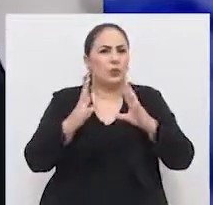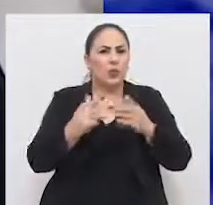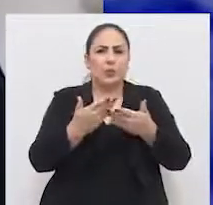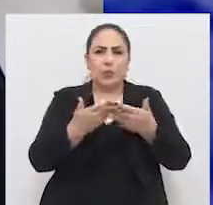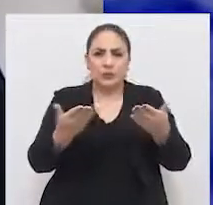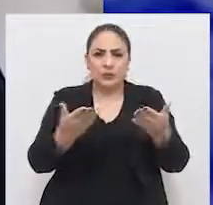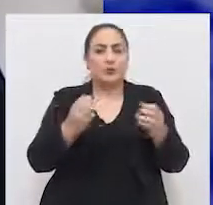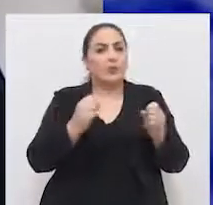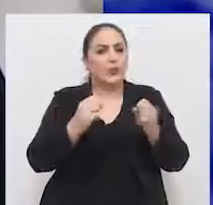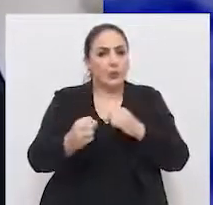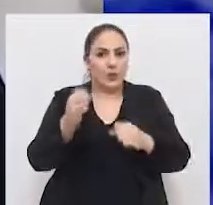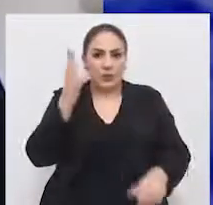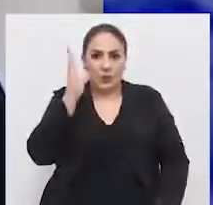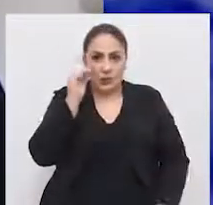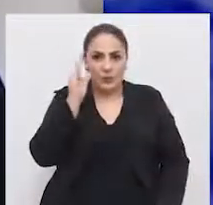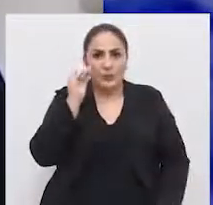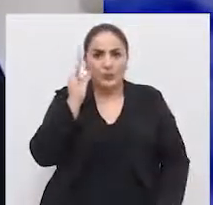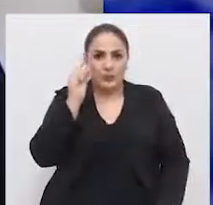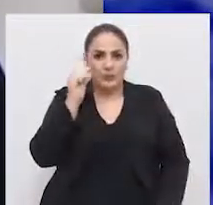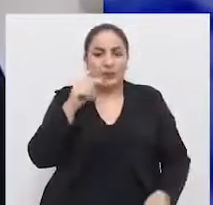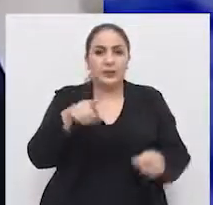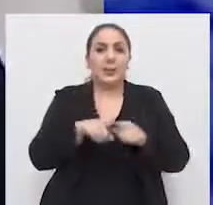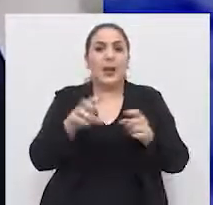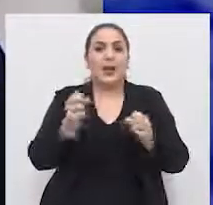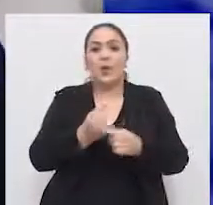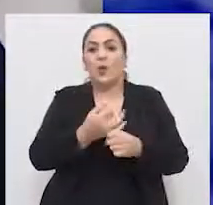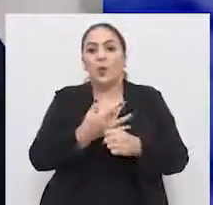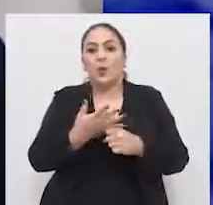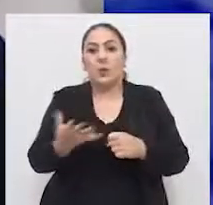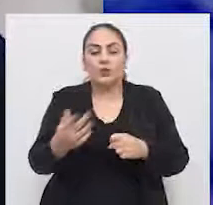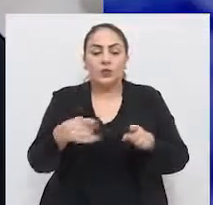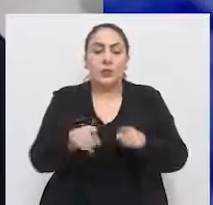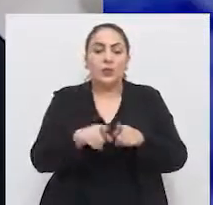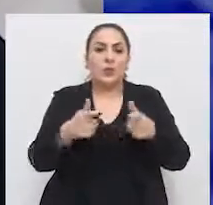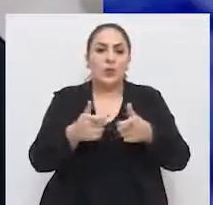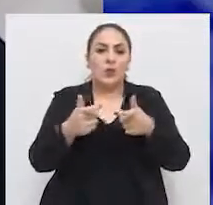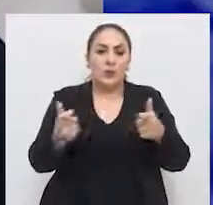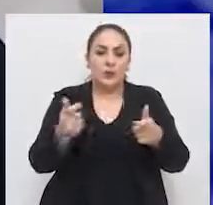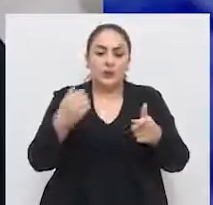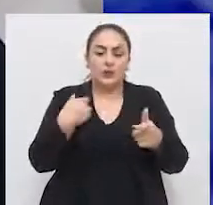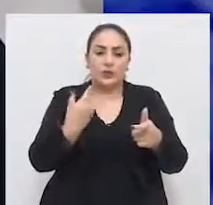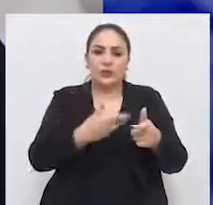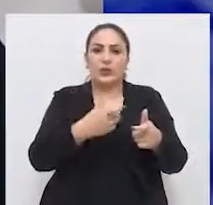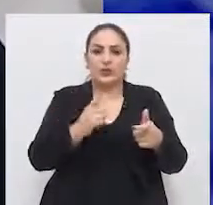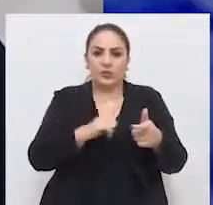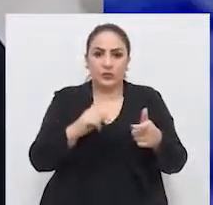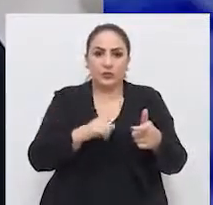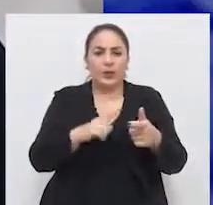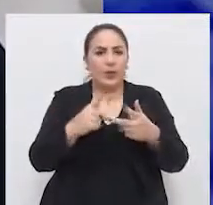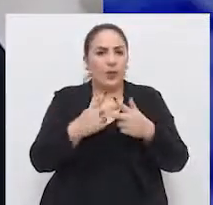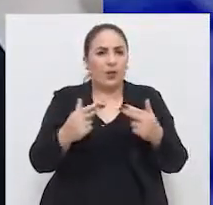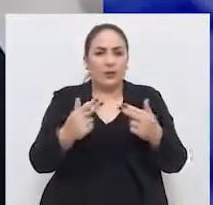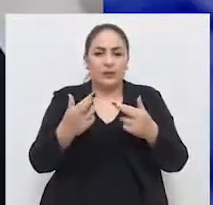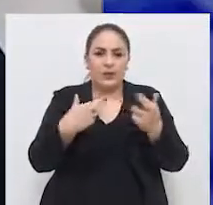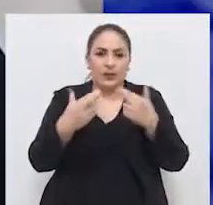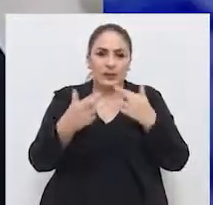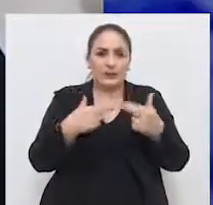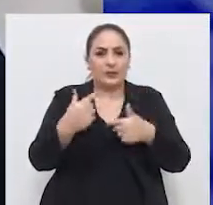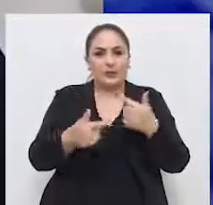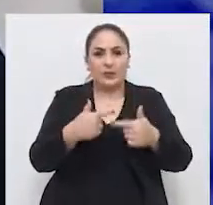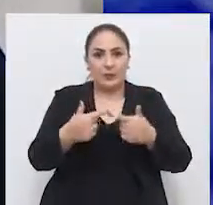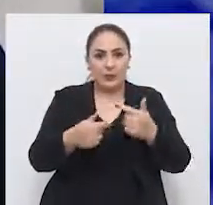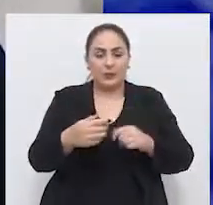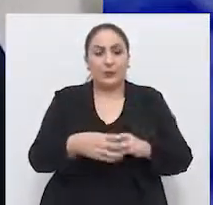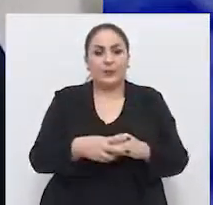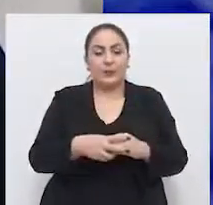todos vocês puderam observar a quantidade e o aumento que nós tivemos em algumas relações de